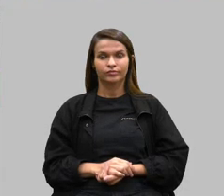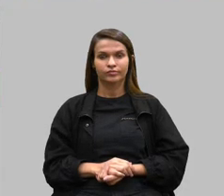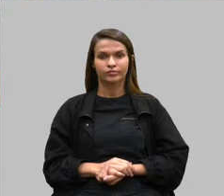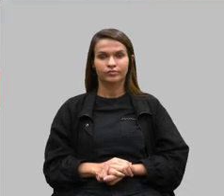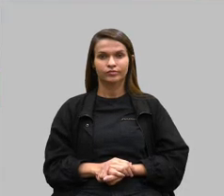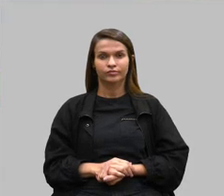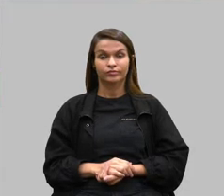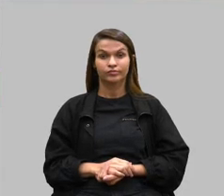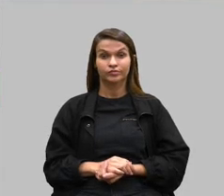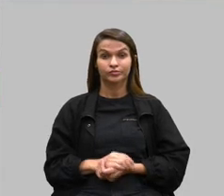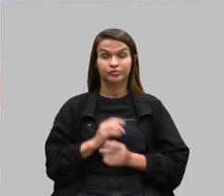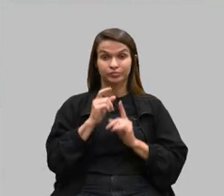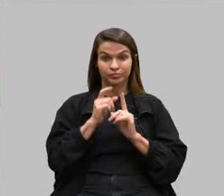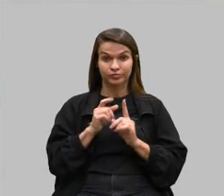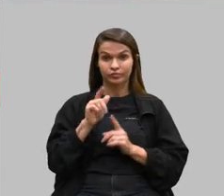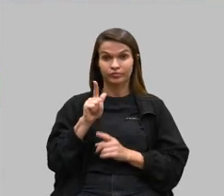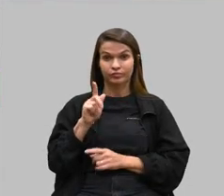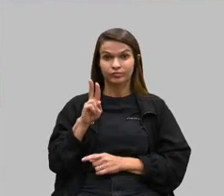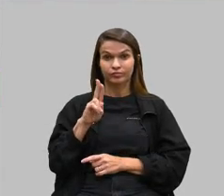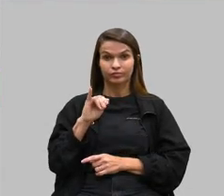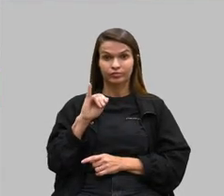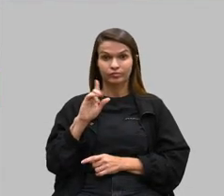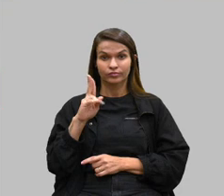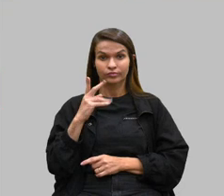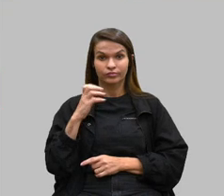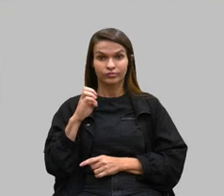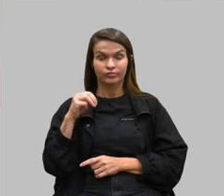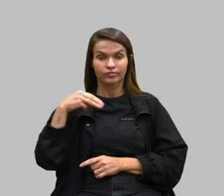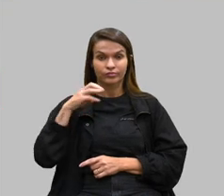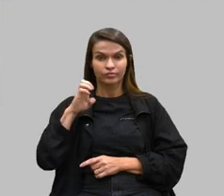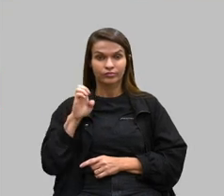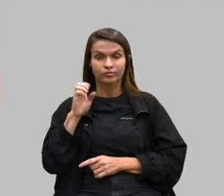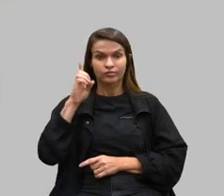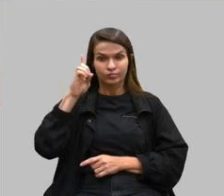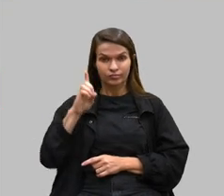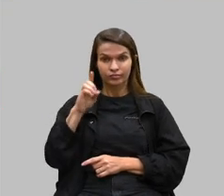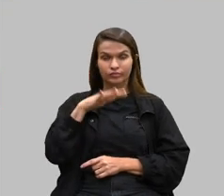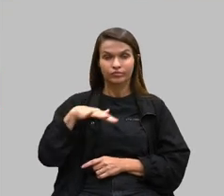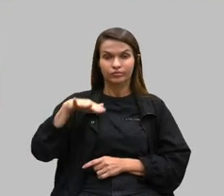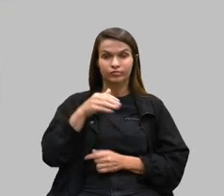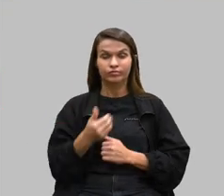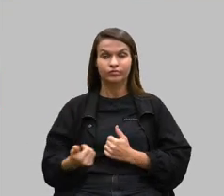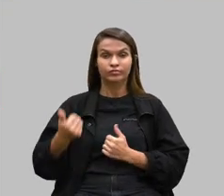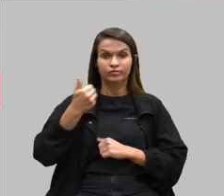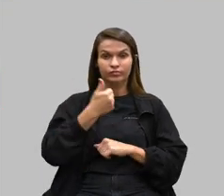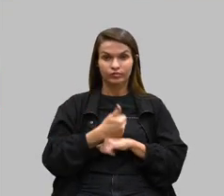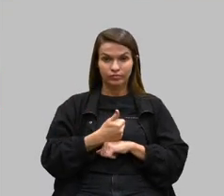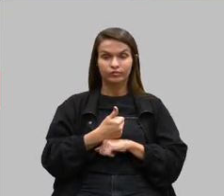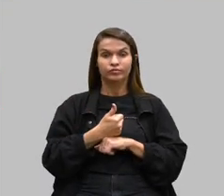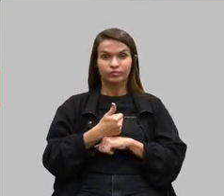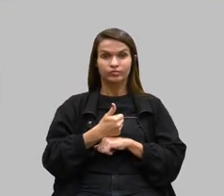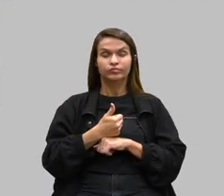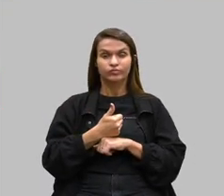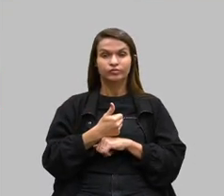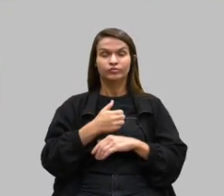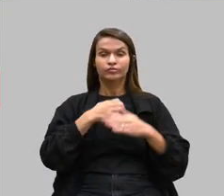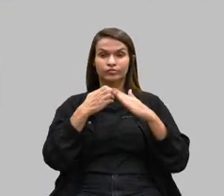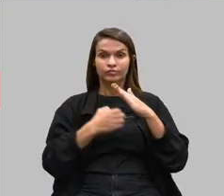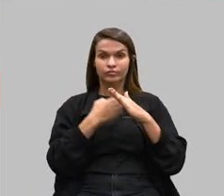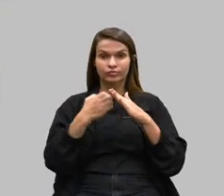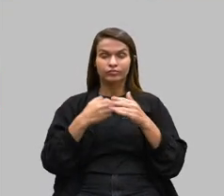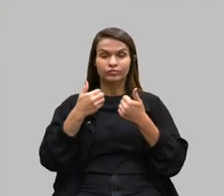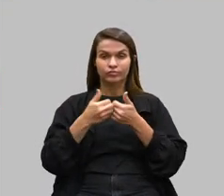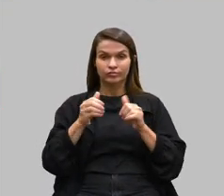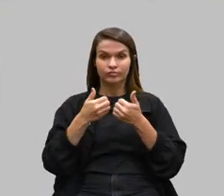Guilherme T Rodrigues da Rocha Sampaio diretor-geral substituto da Agência Nacional de transportes